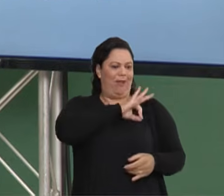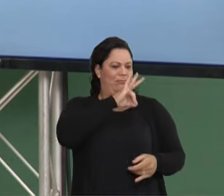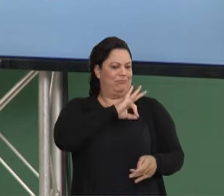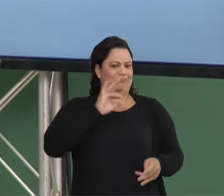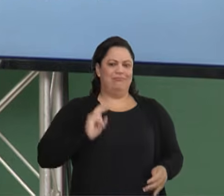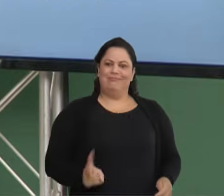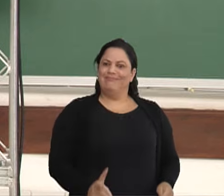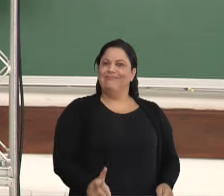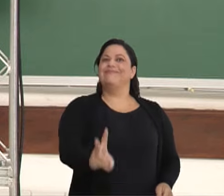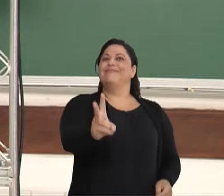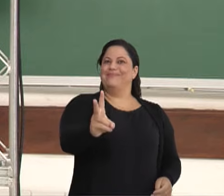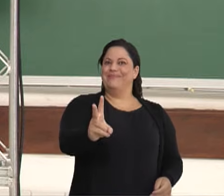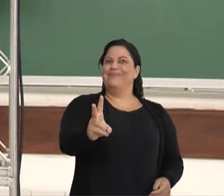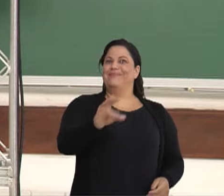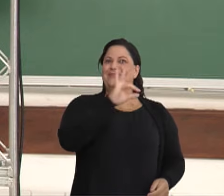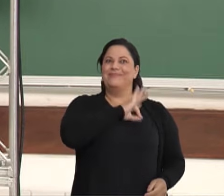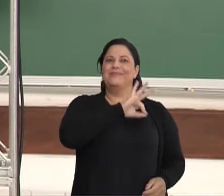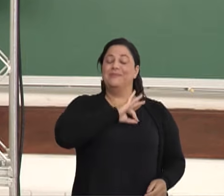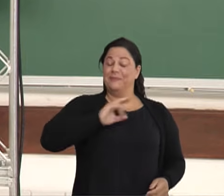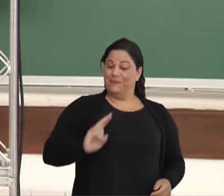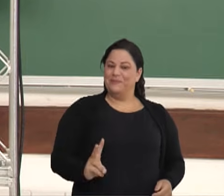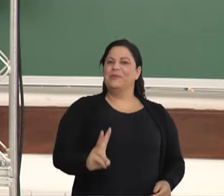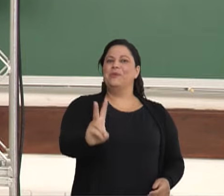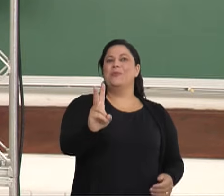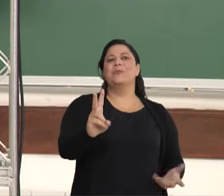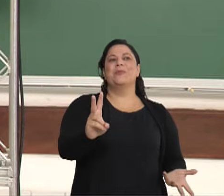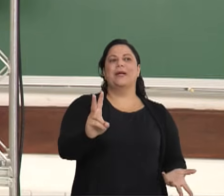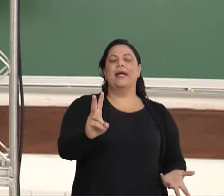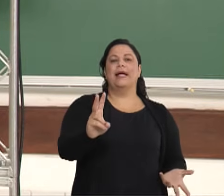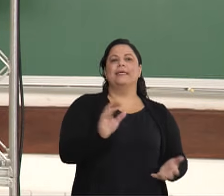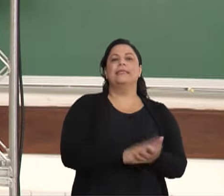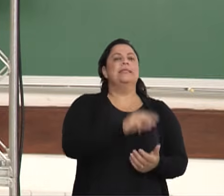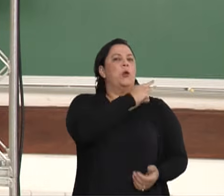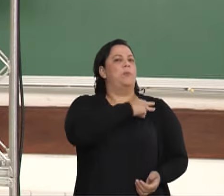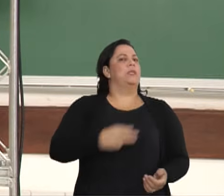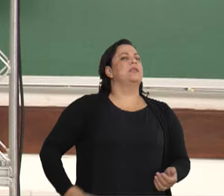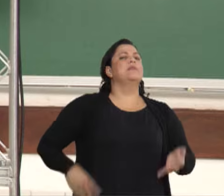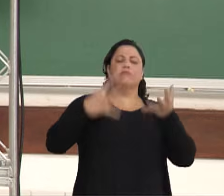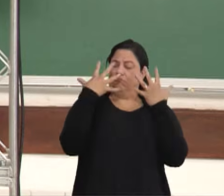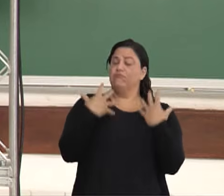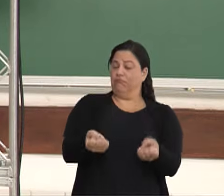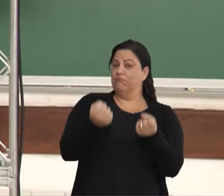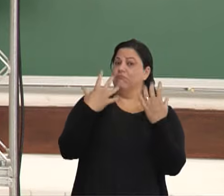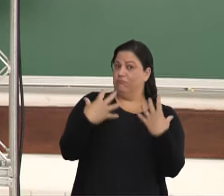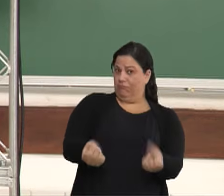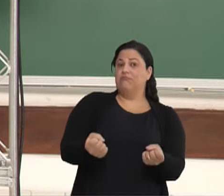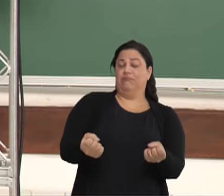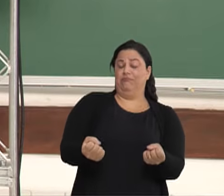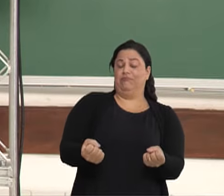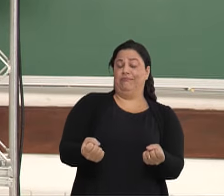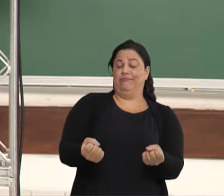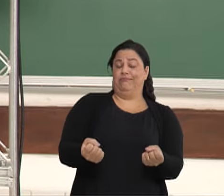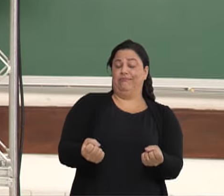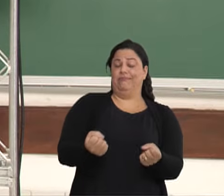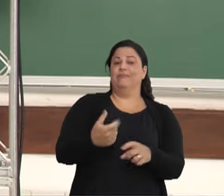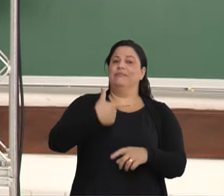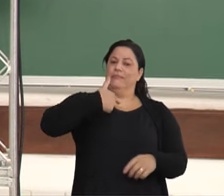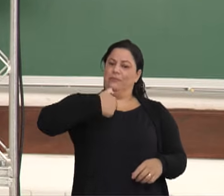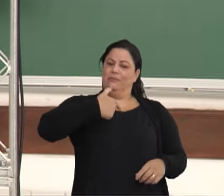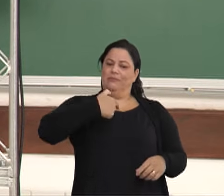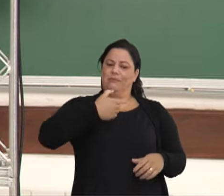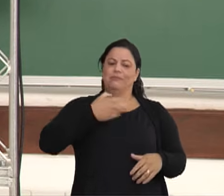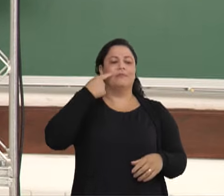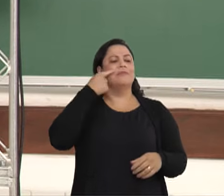operário pedia e o Ministério do Trabalho atende assim que o Getúlio Vargas entra no governo e cria o Ministério do Trabalho. Isso